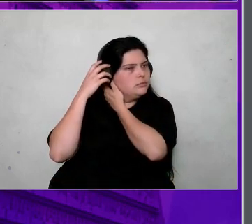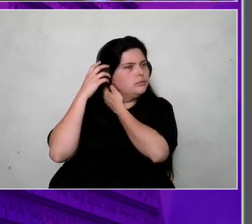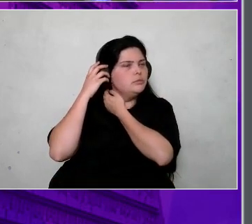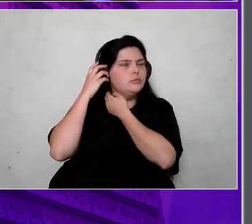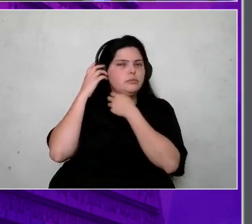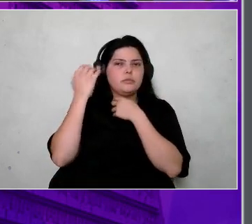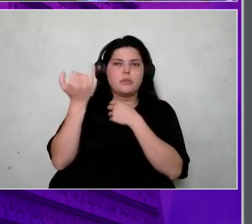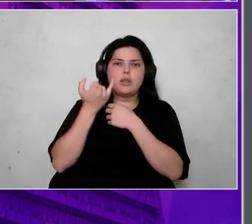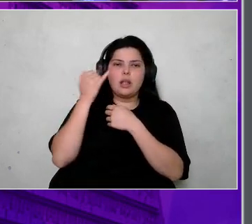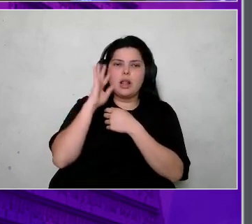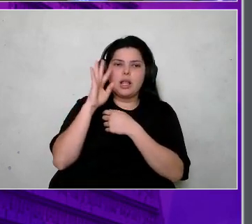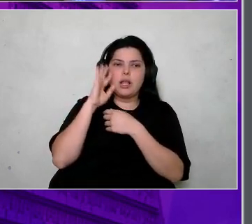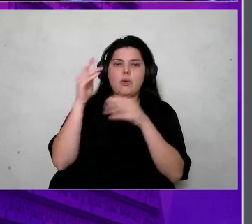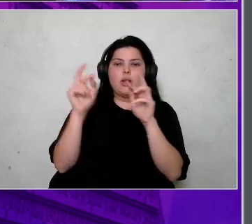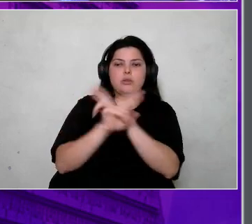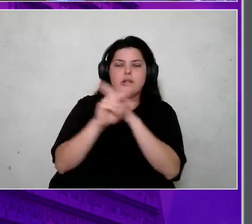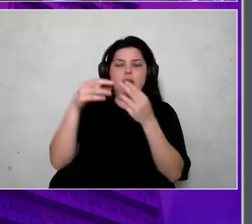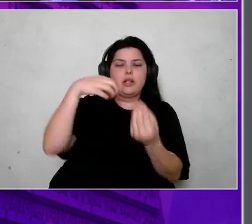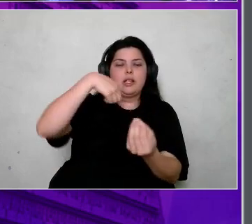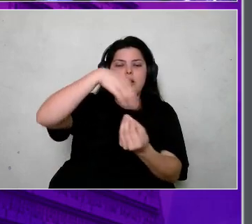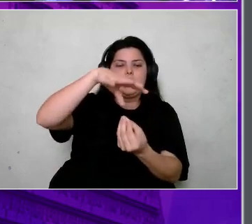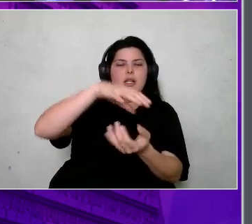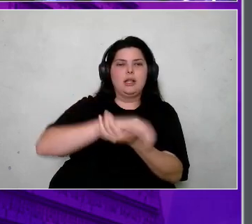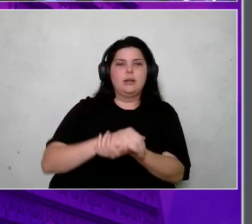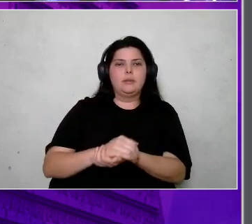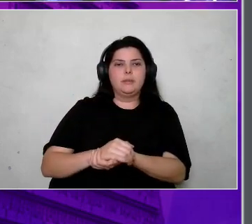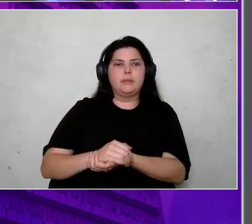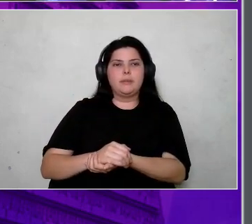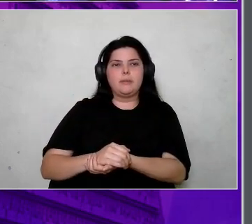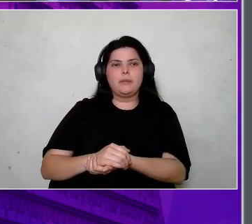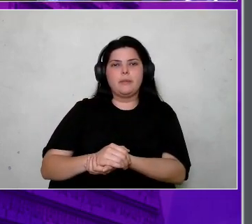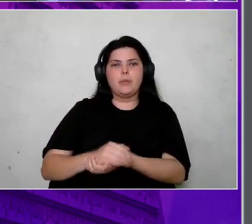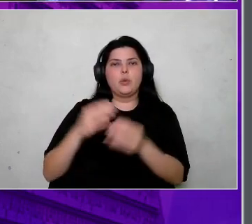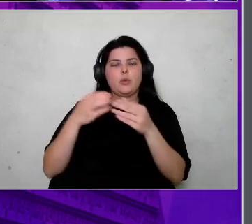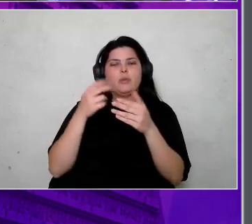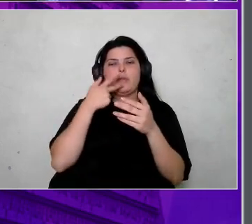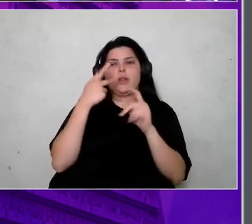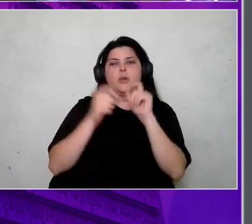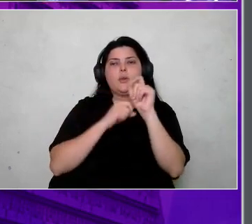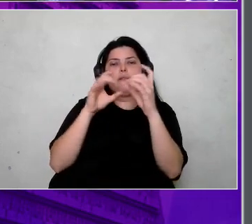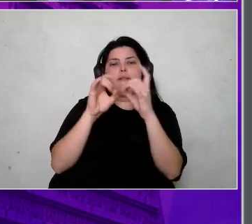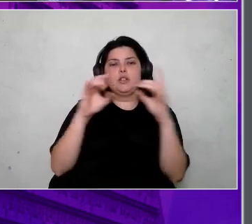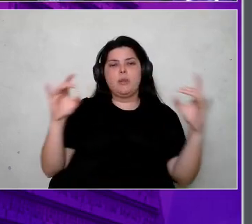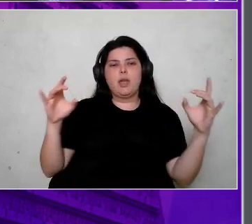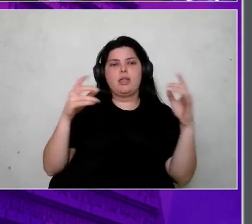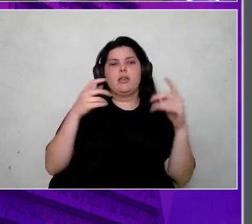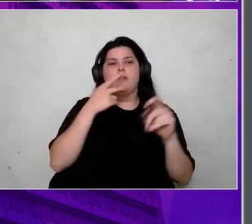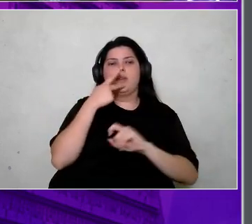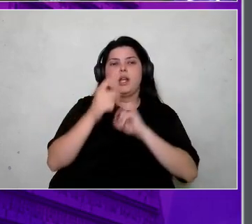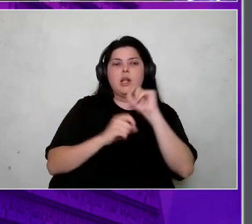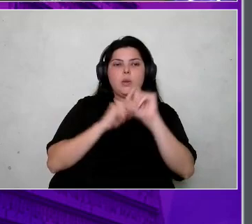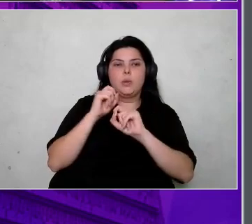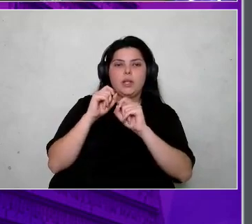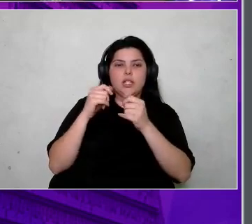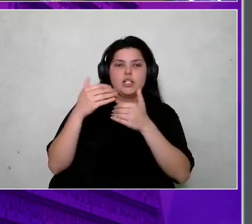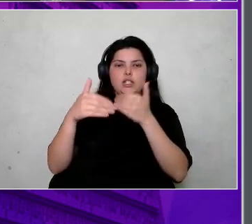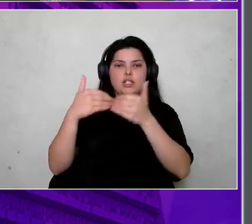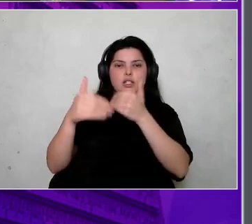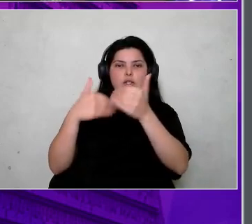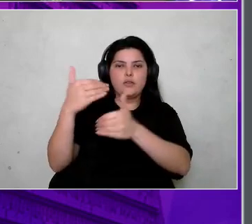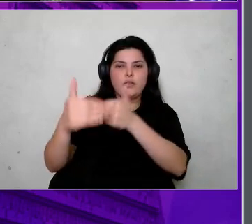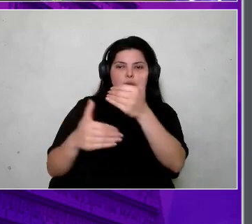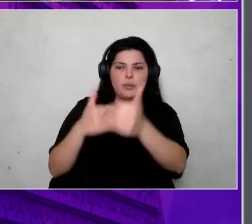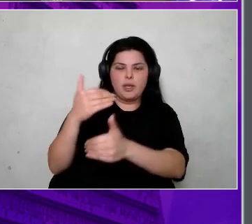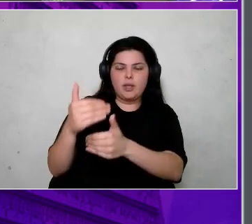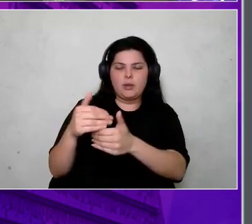que a gente falou, o pessoal falou sobre feedback, quando a gente olha desenvolvimento, né, falamos, temos que desenvolver